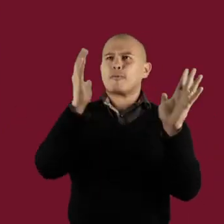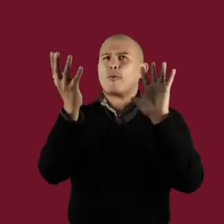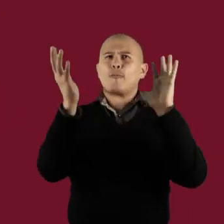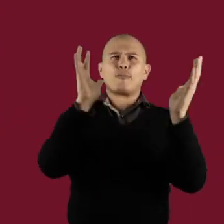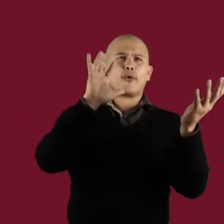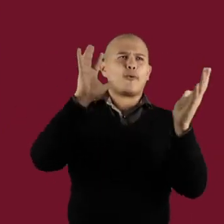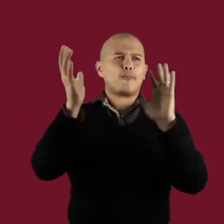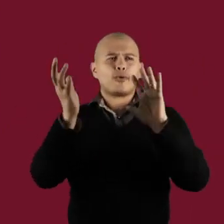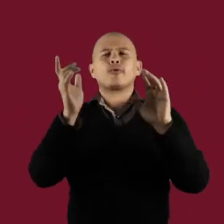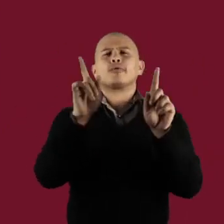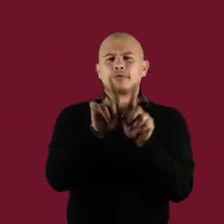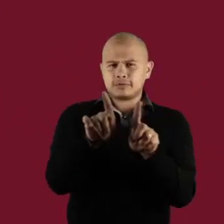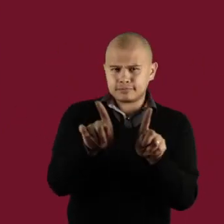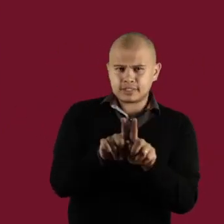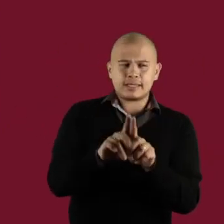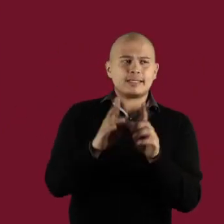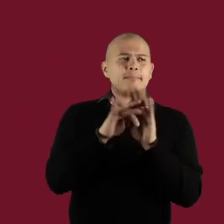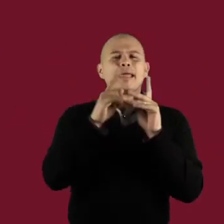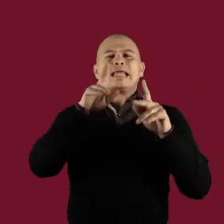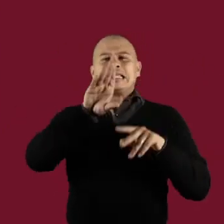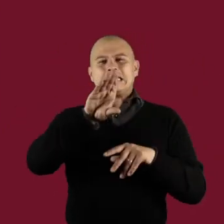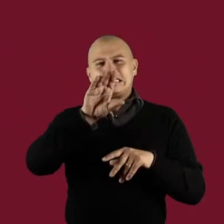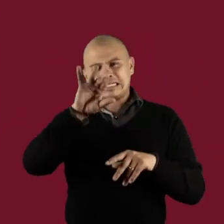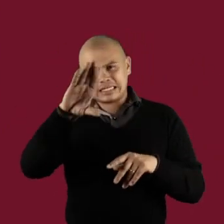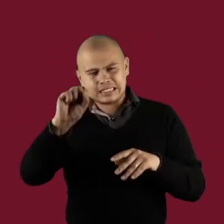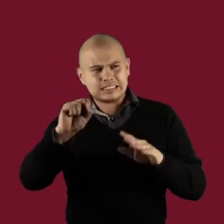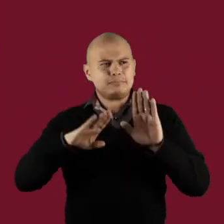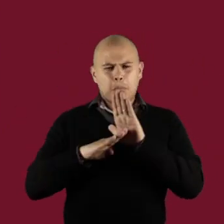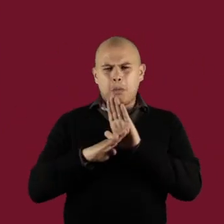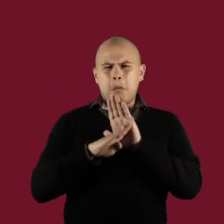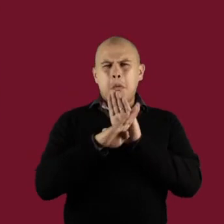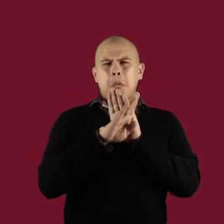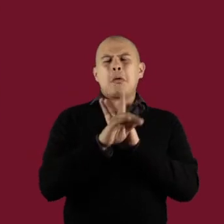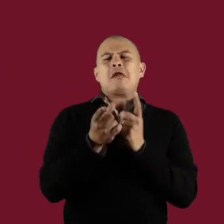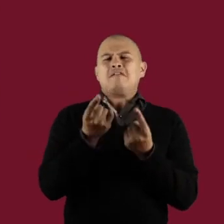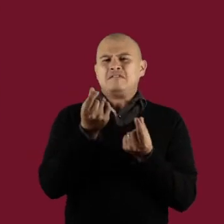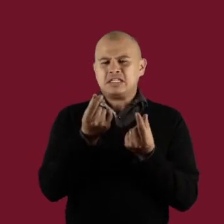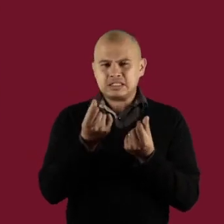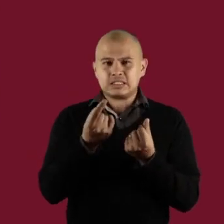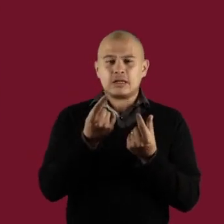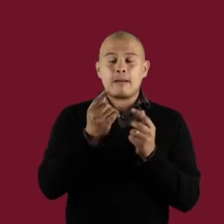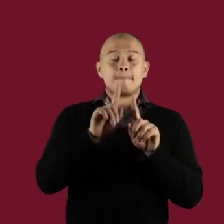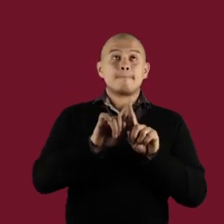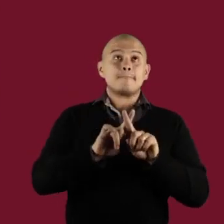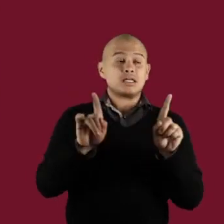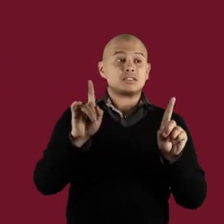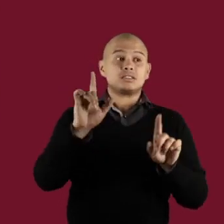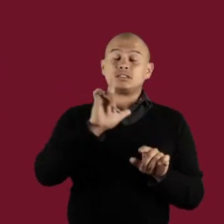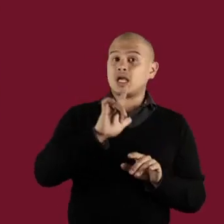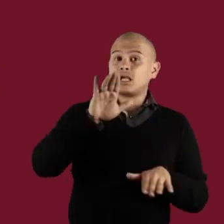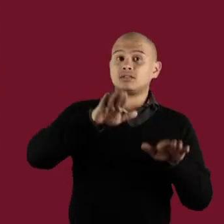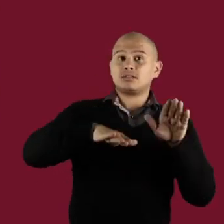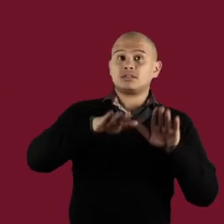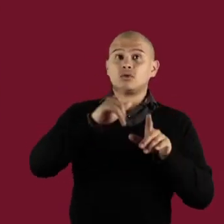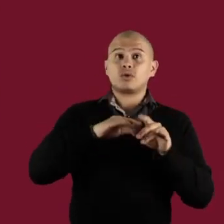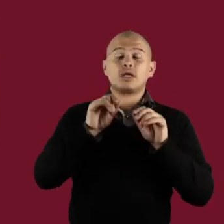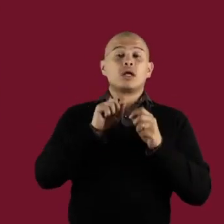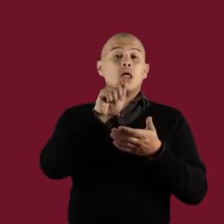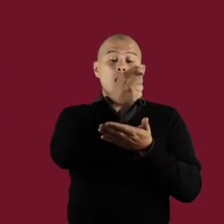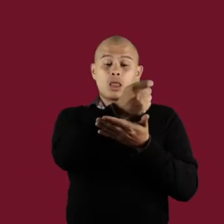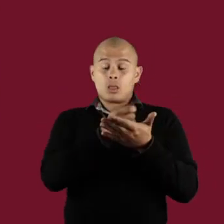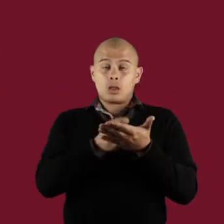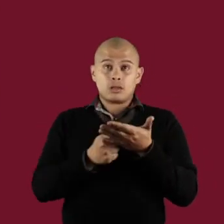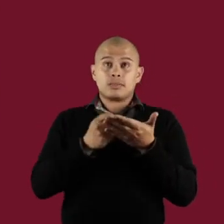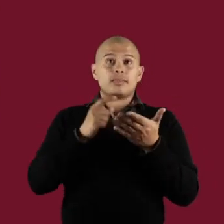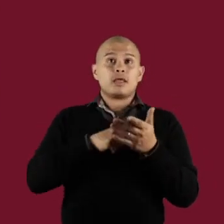da inflação e etc. Mas, por exemplo, temos ali uma história particular no relatório todo